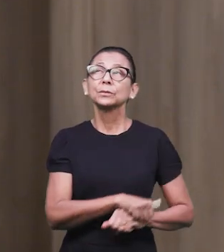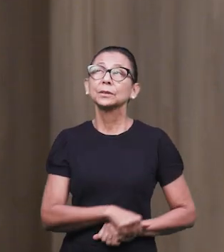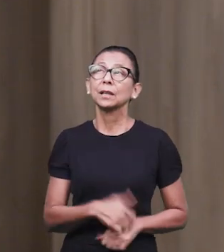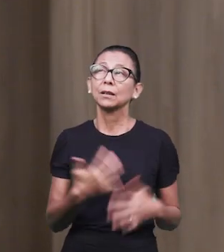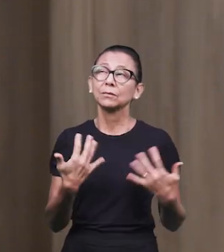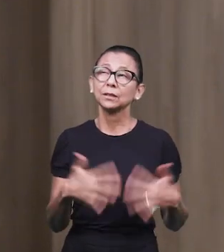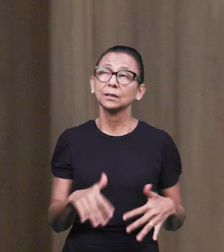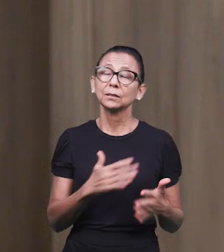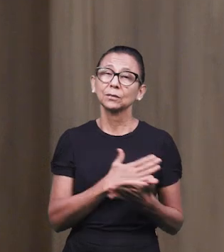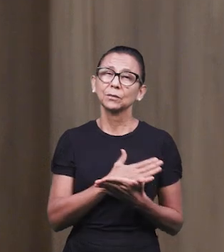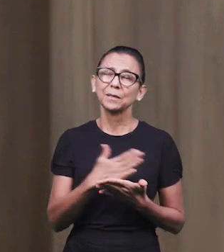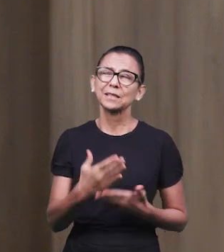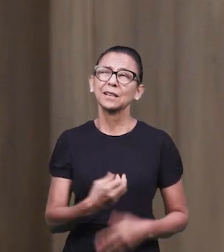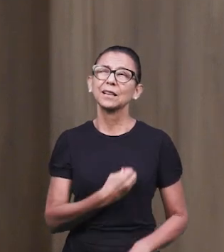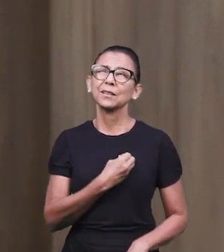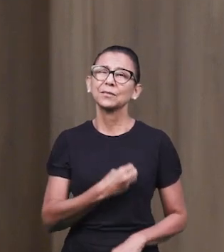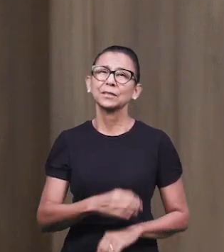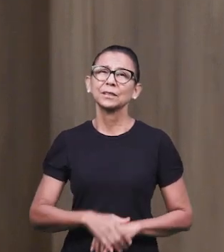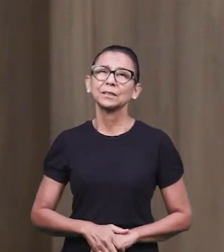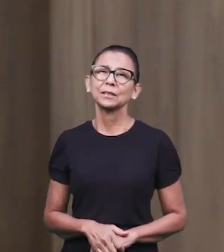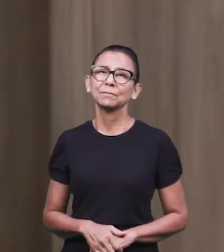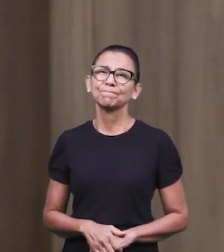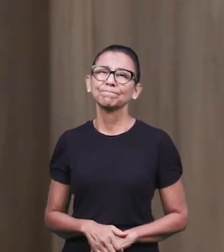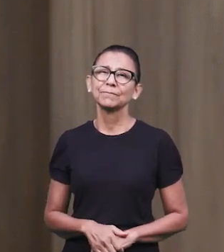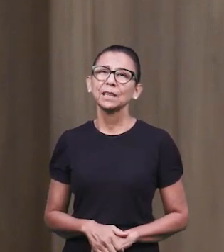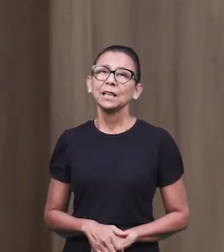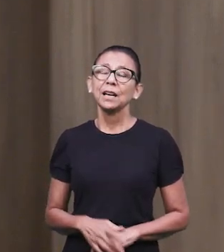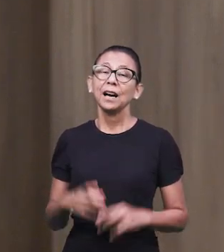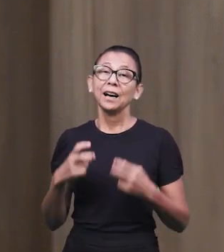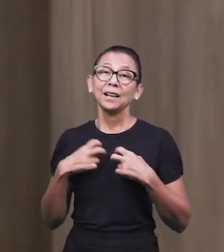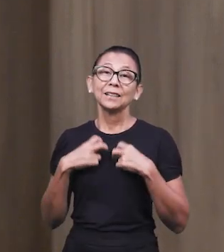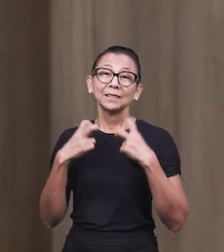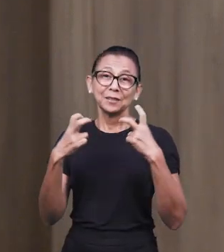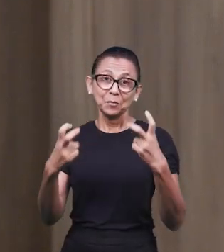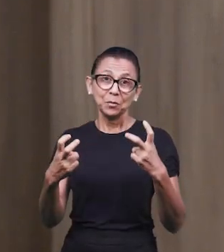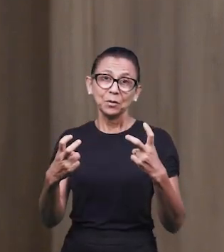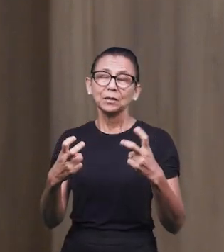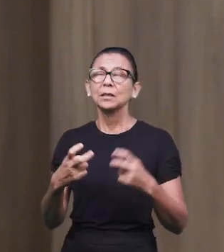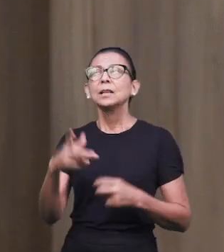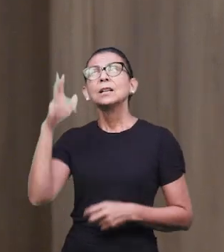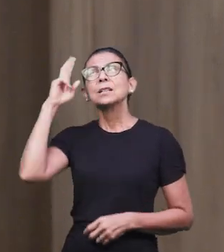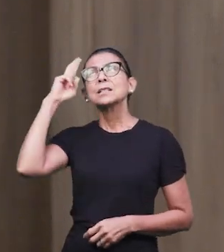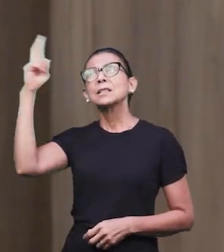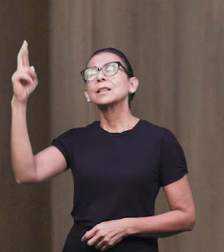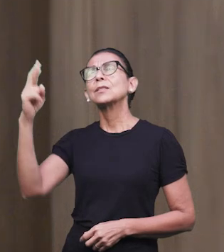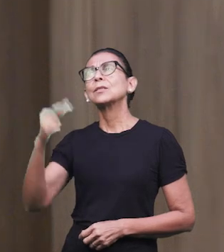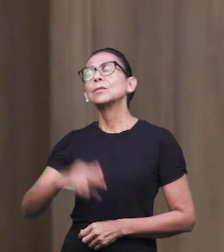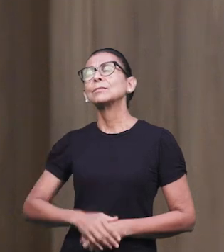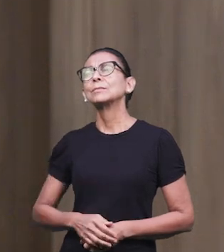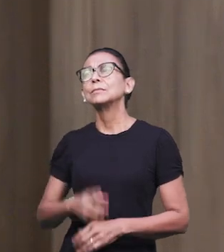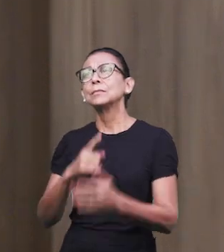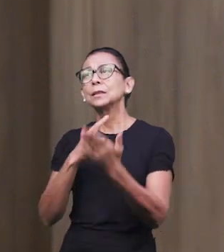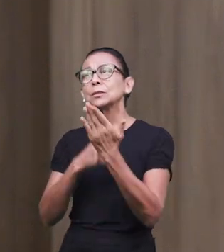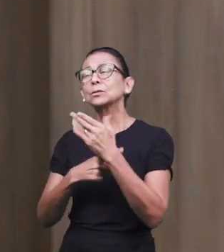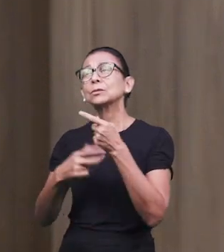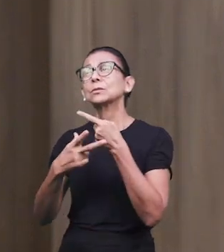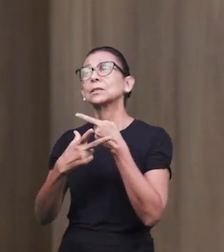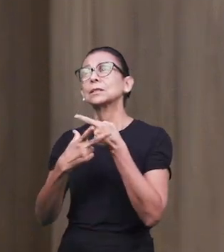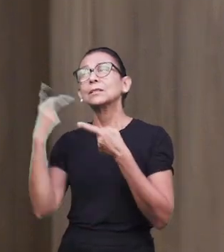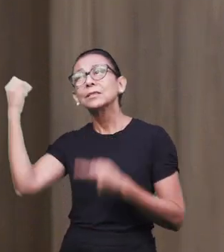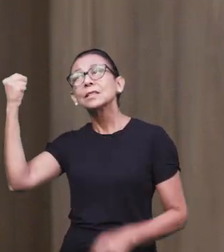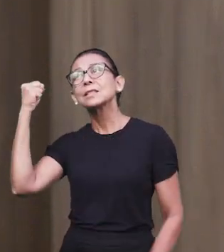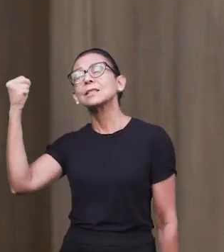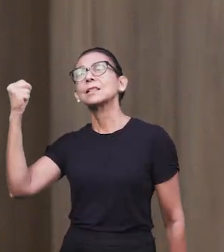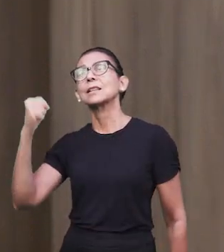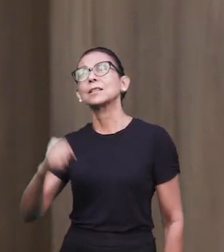vida, né? E ele clamou, Senhor, me faz vencer. E aí veio. Quão difícil é, Senhor, viver